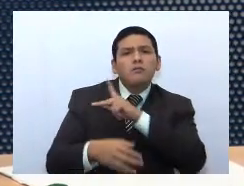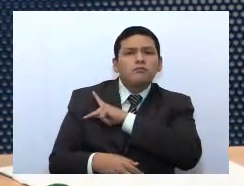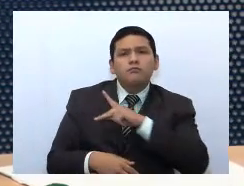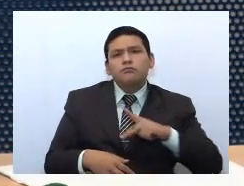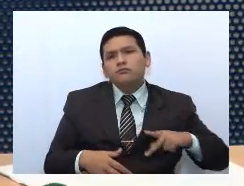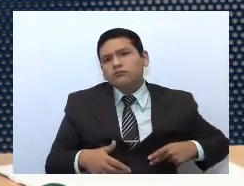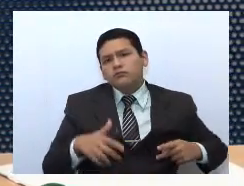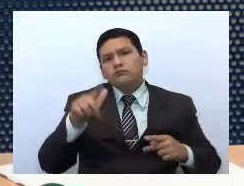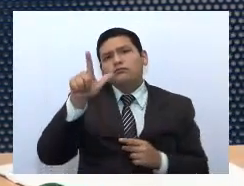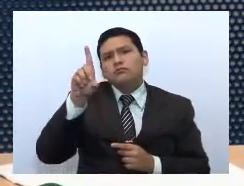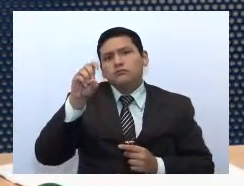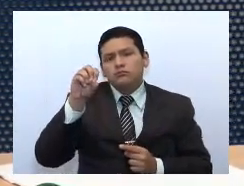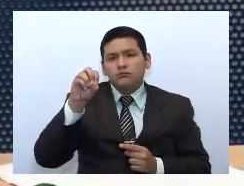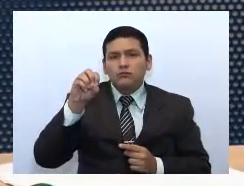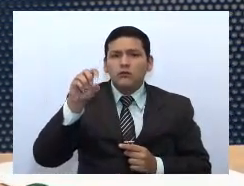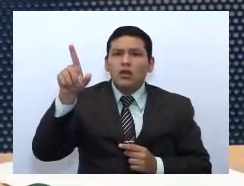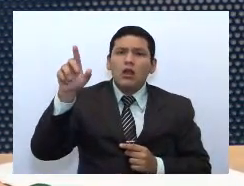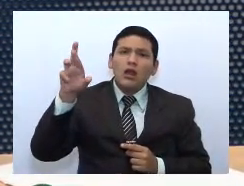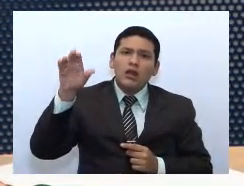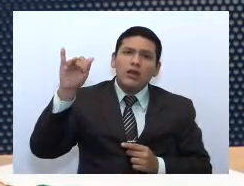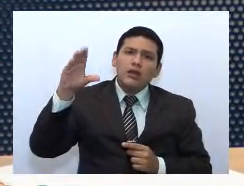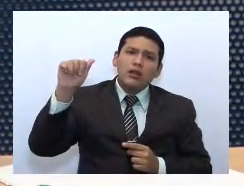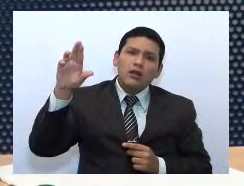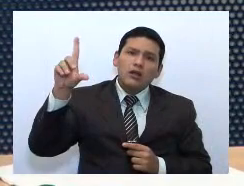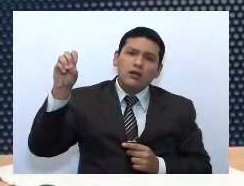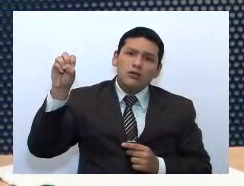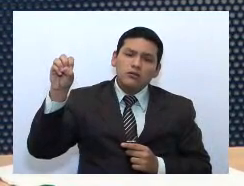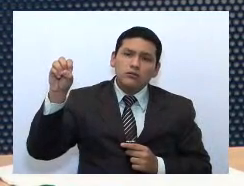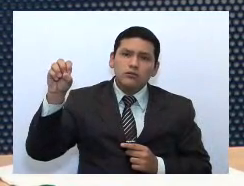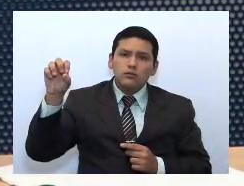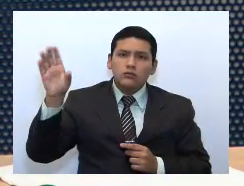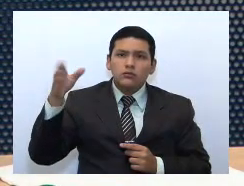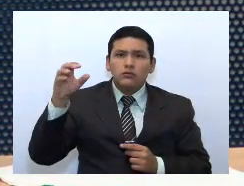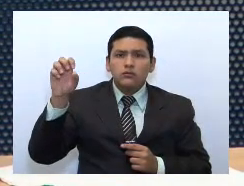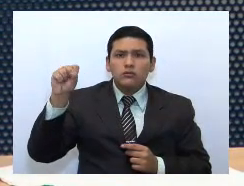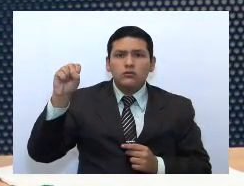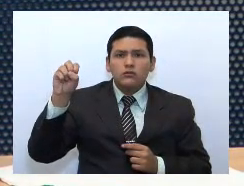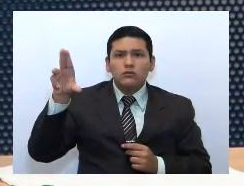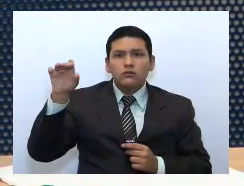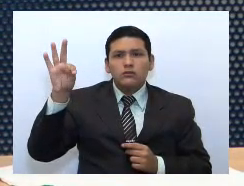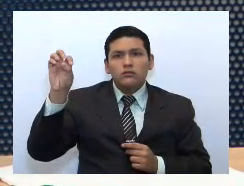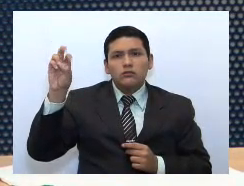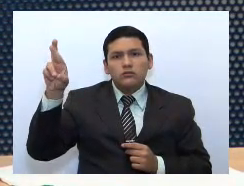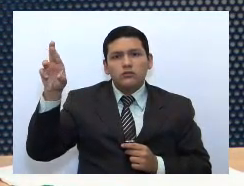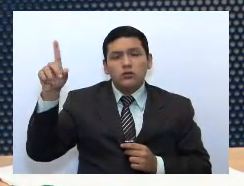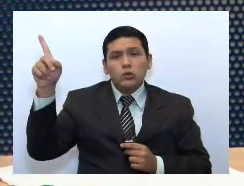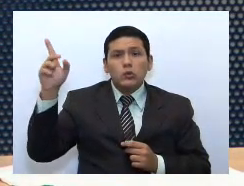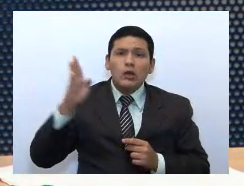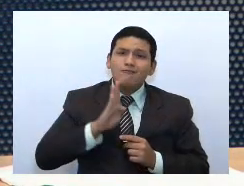da casa, Eduardo Soutur, se encontra de licença para tratamento médico.